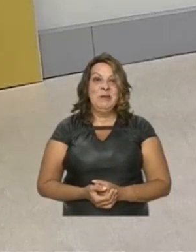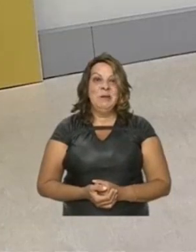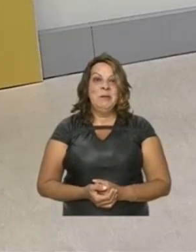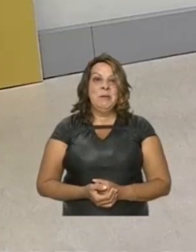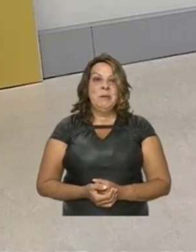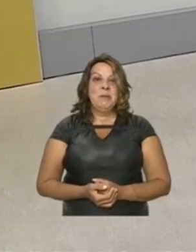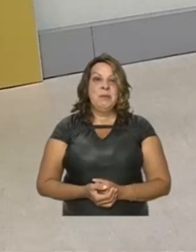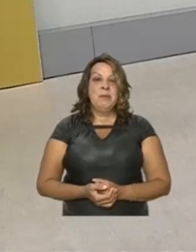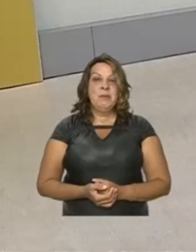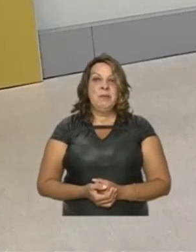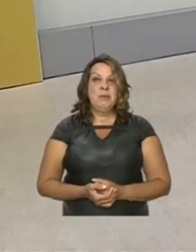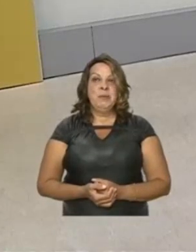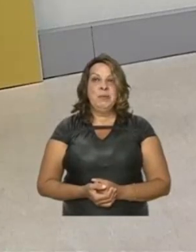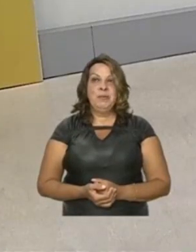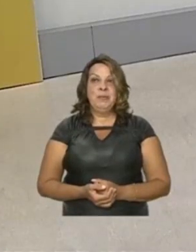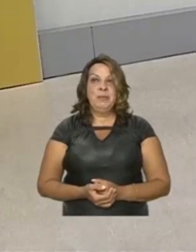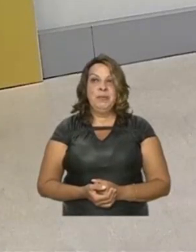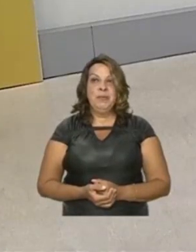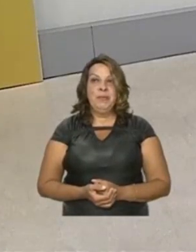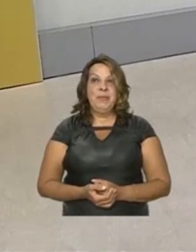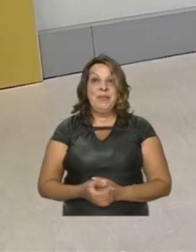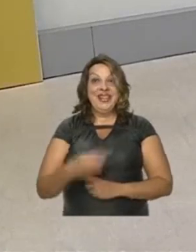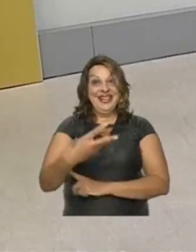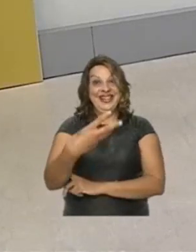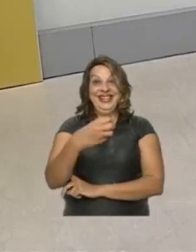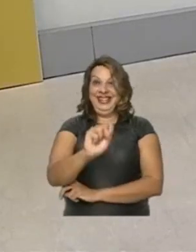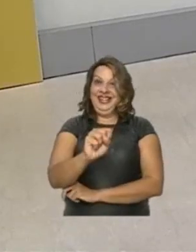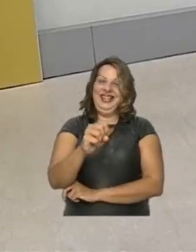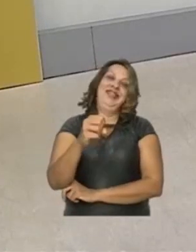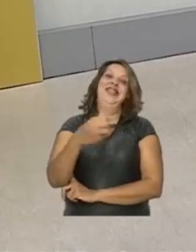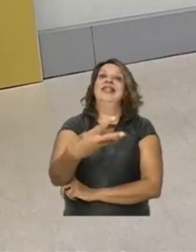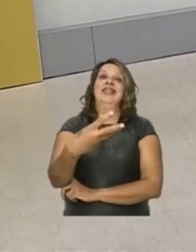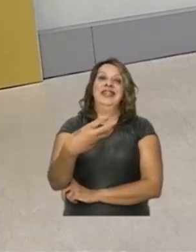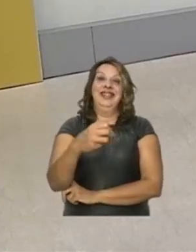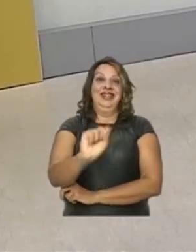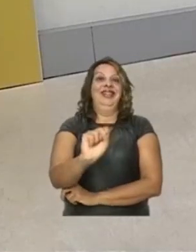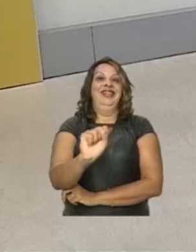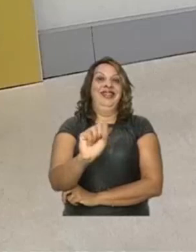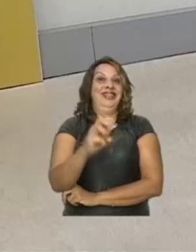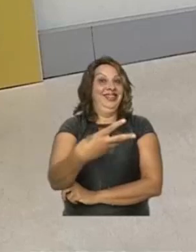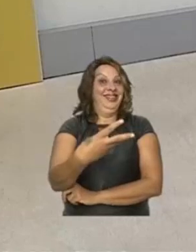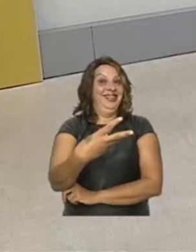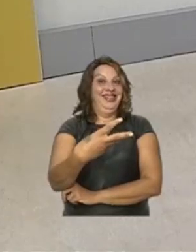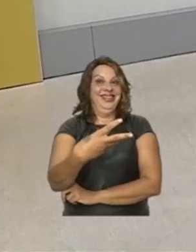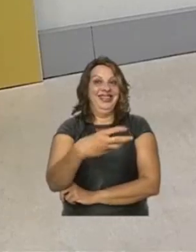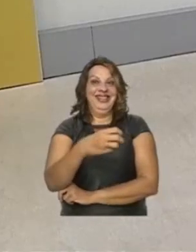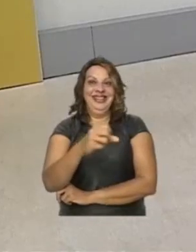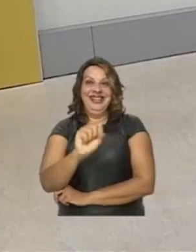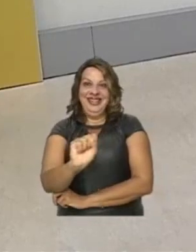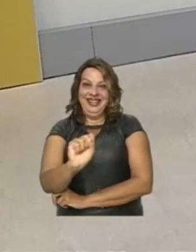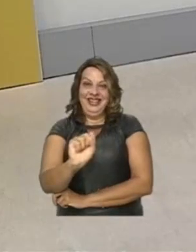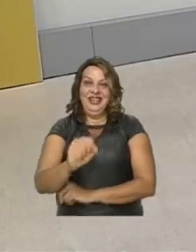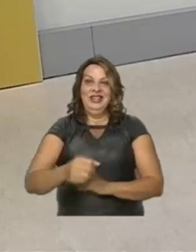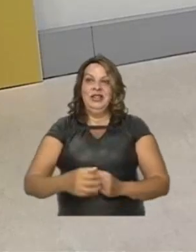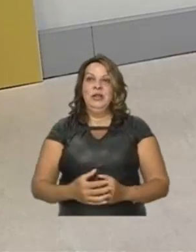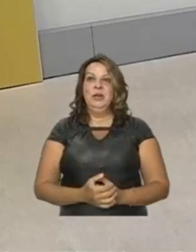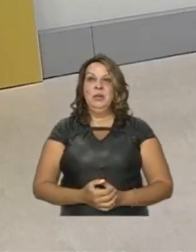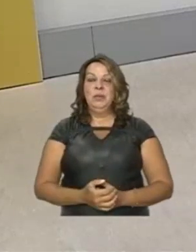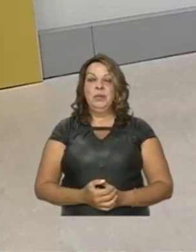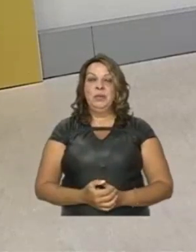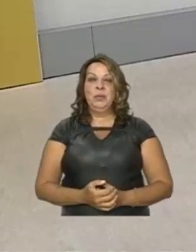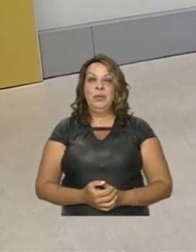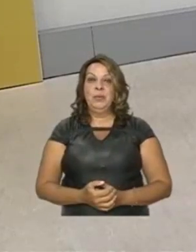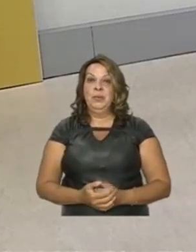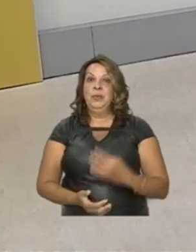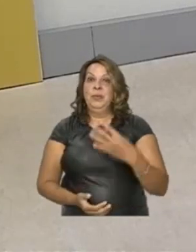55. 55. 38. 38. Marque aí o 38.